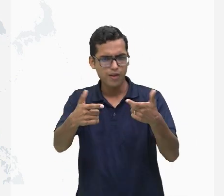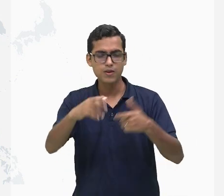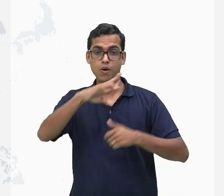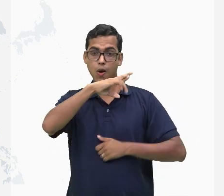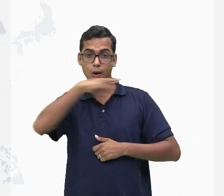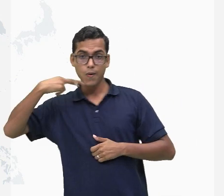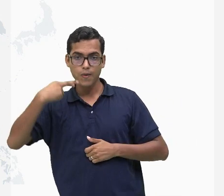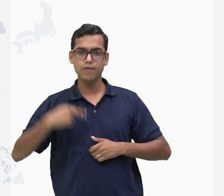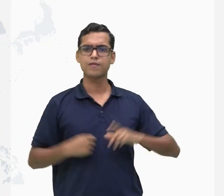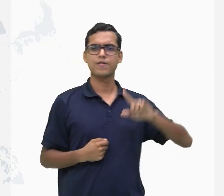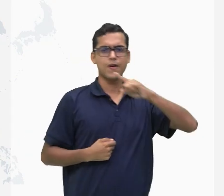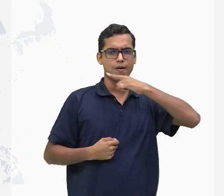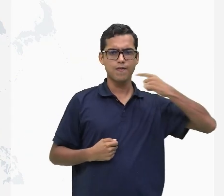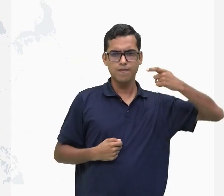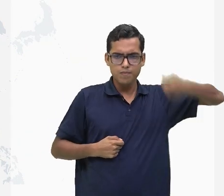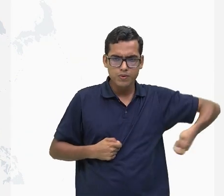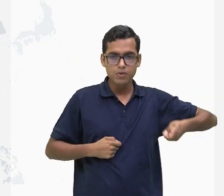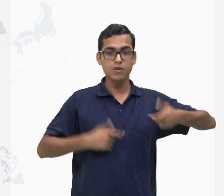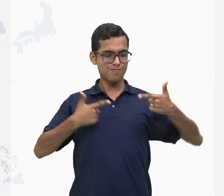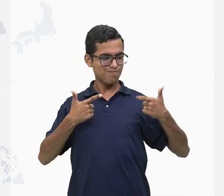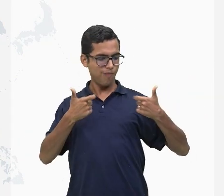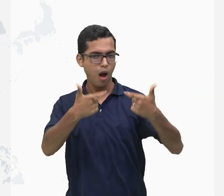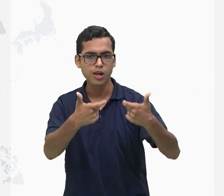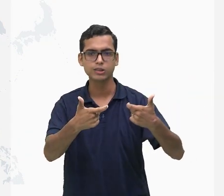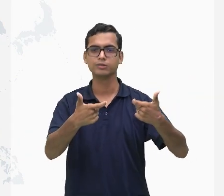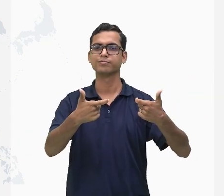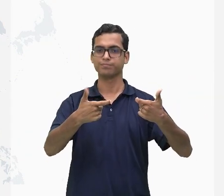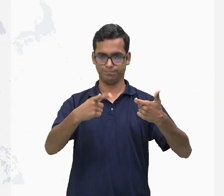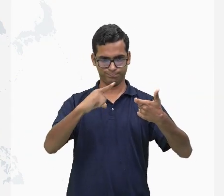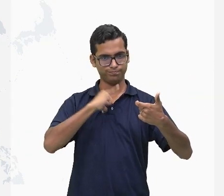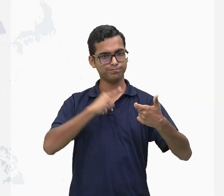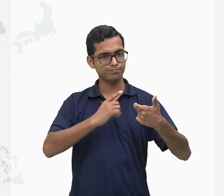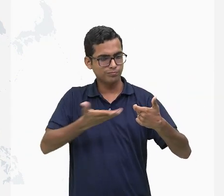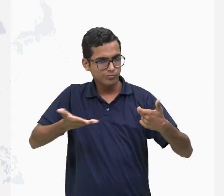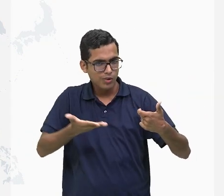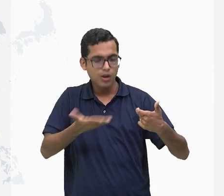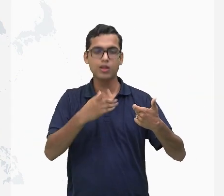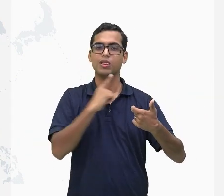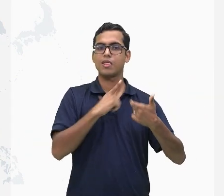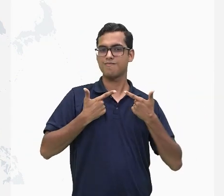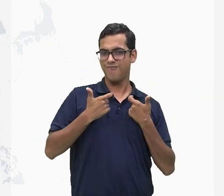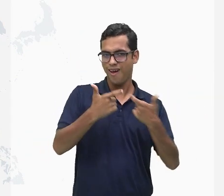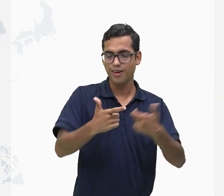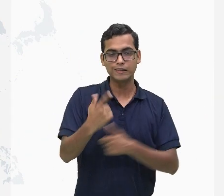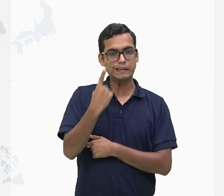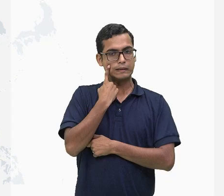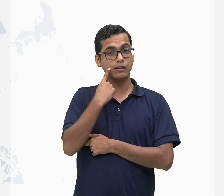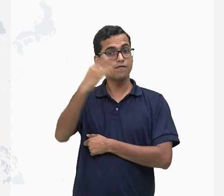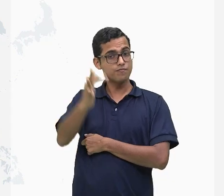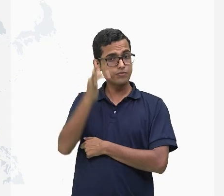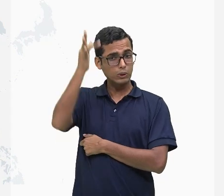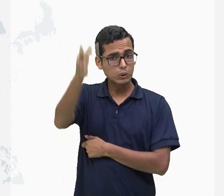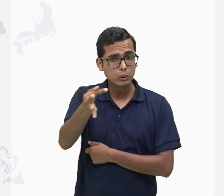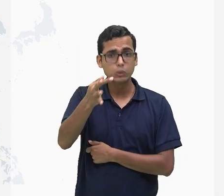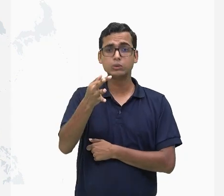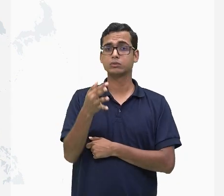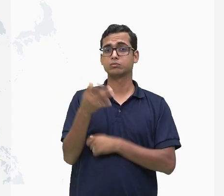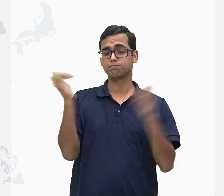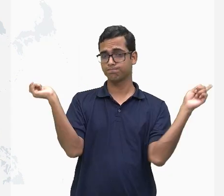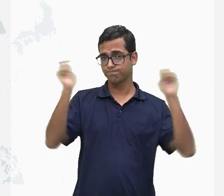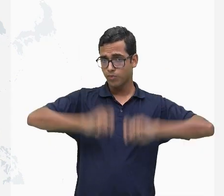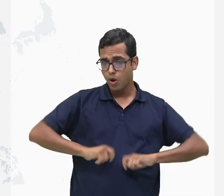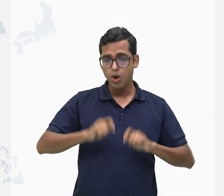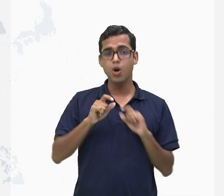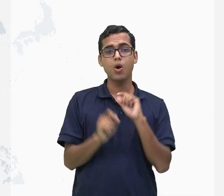Rússia e a Ucrânia estão em conflito, né? Então a gente observa que futuramente, ou até mesmo